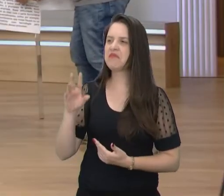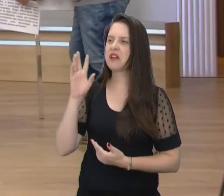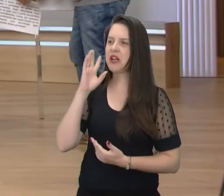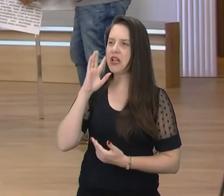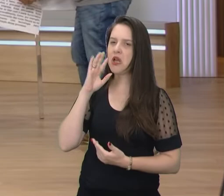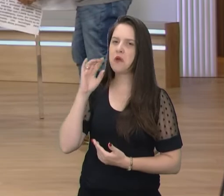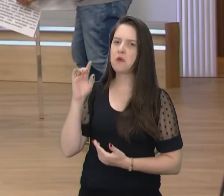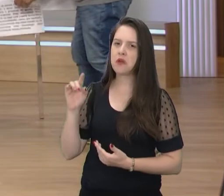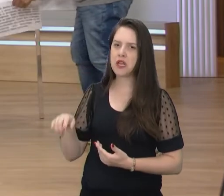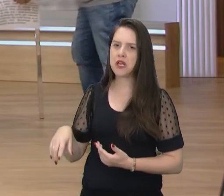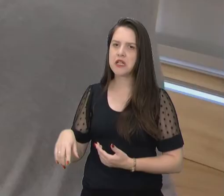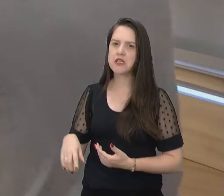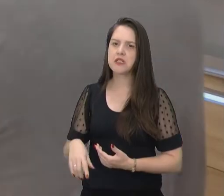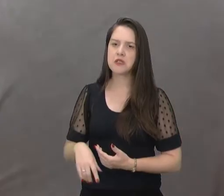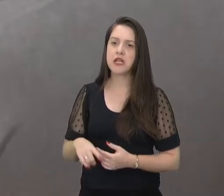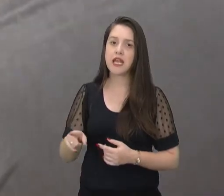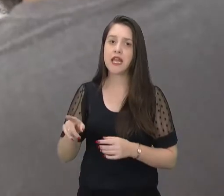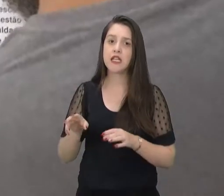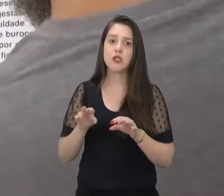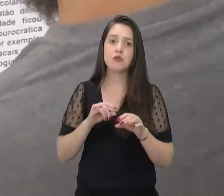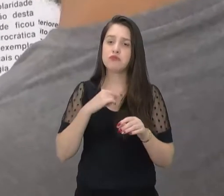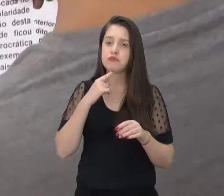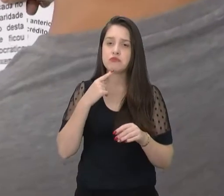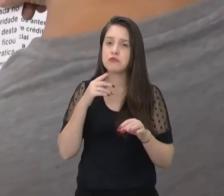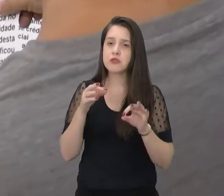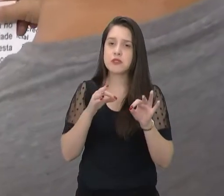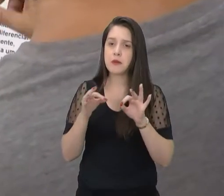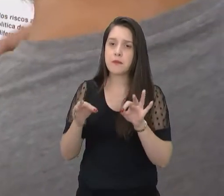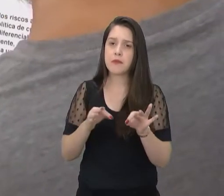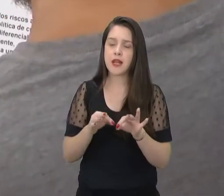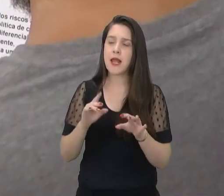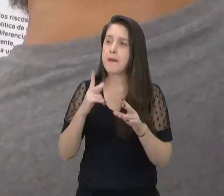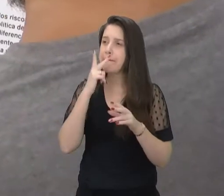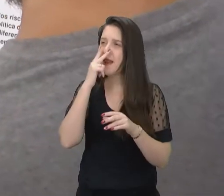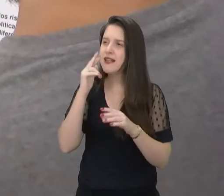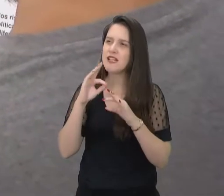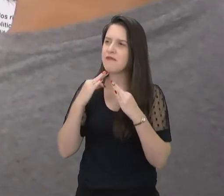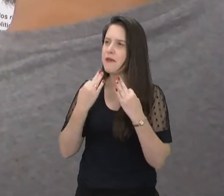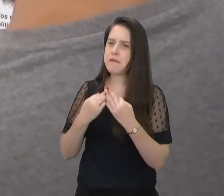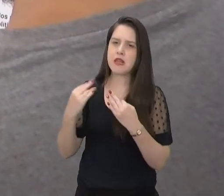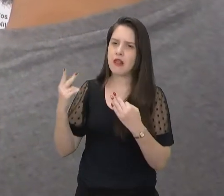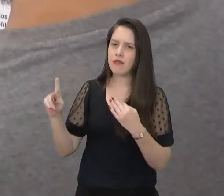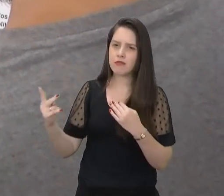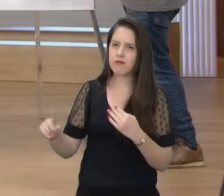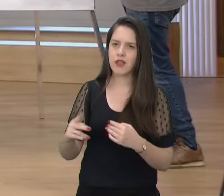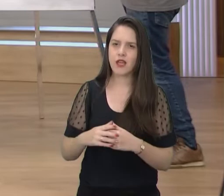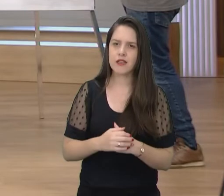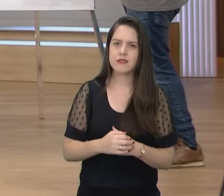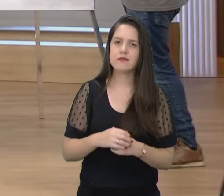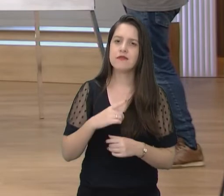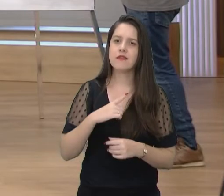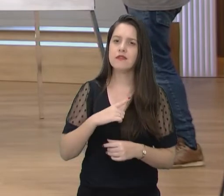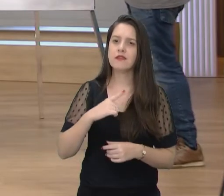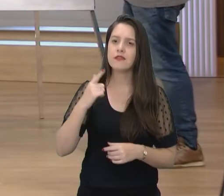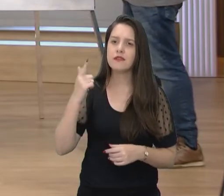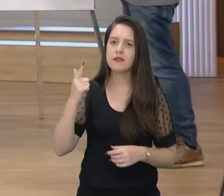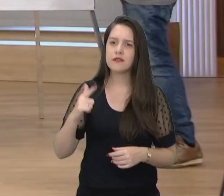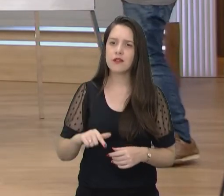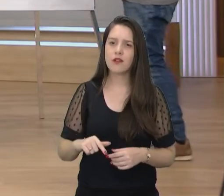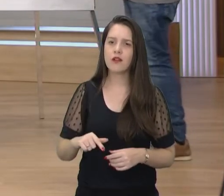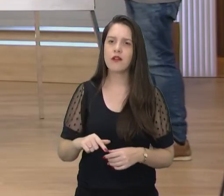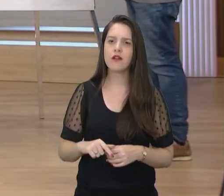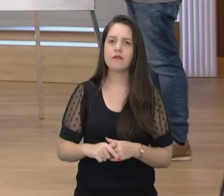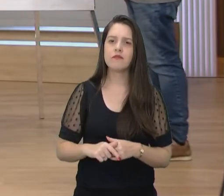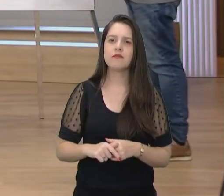Ele não se preparou? Não se preparou. E tá falando dele, né? Tá falando da família dele. Deixa eu ver o que mais. Esse aqui. Esse aqui também,